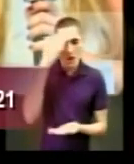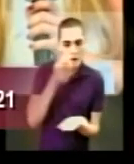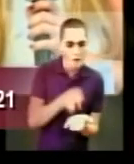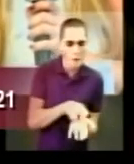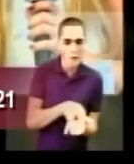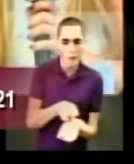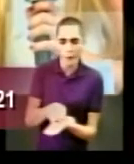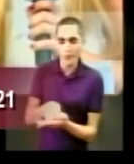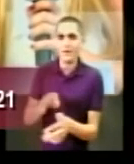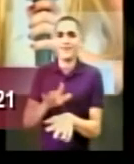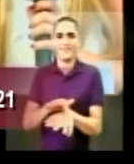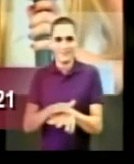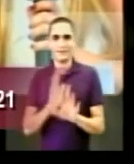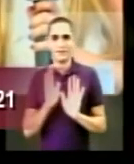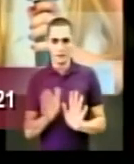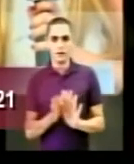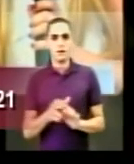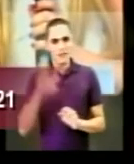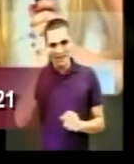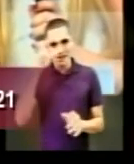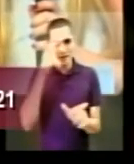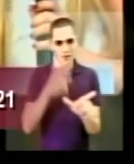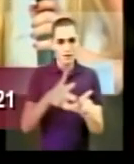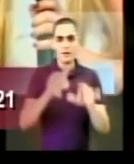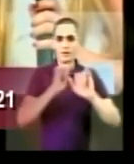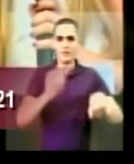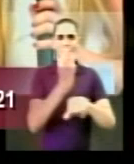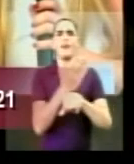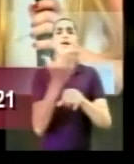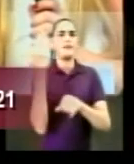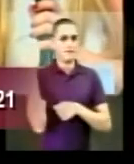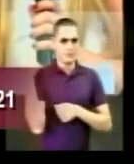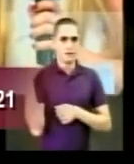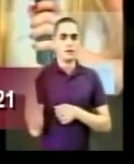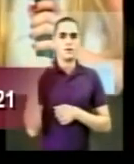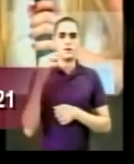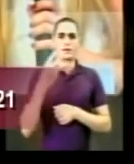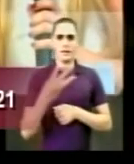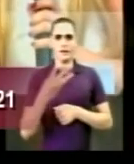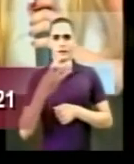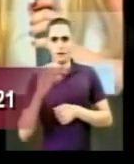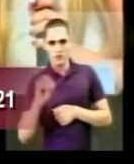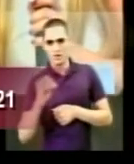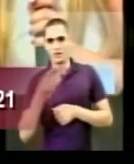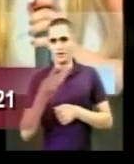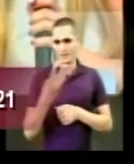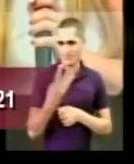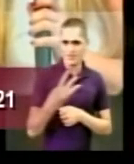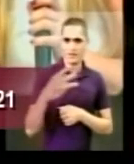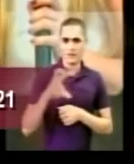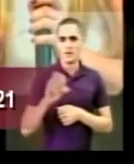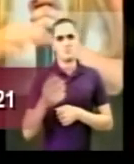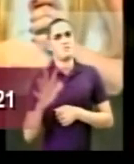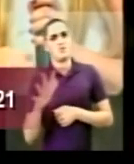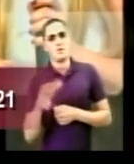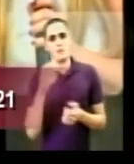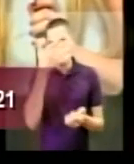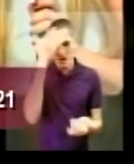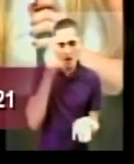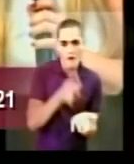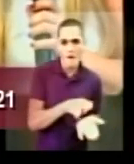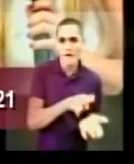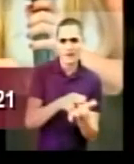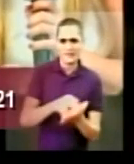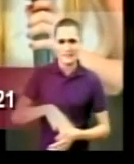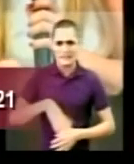que nas lives anteriores nós chegamos a informar 320, 330 casos internados. Então, corresponde aí a